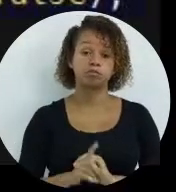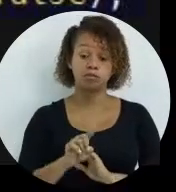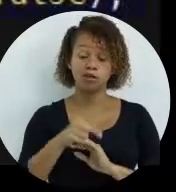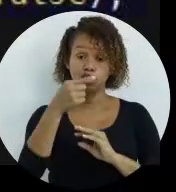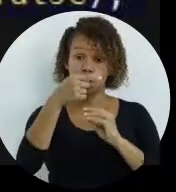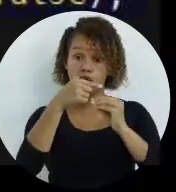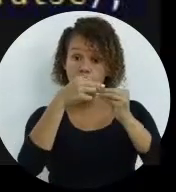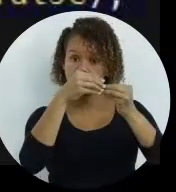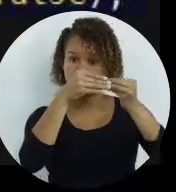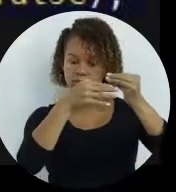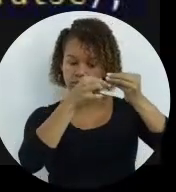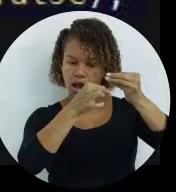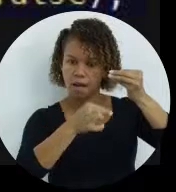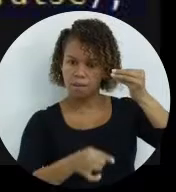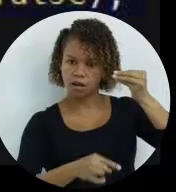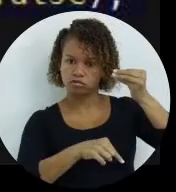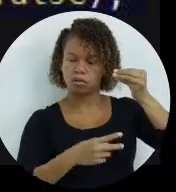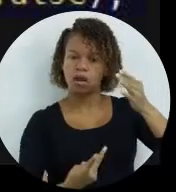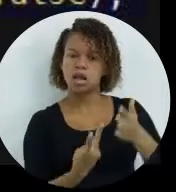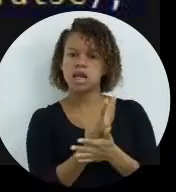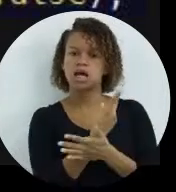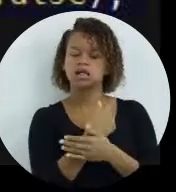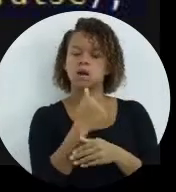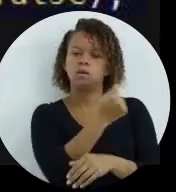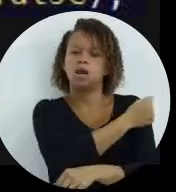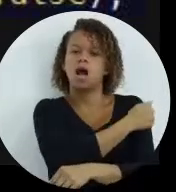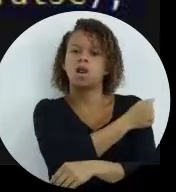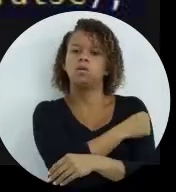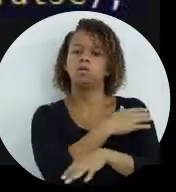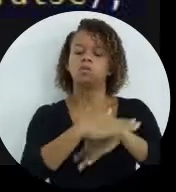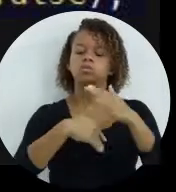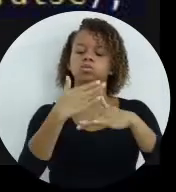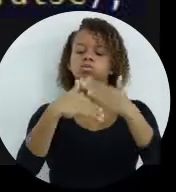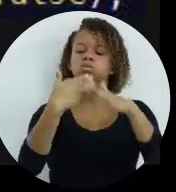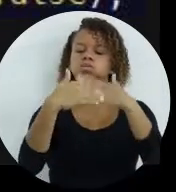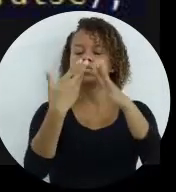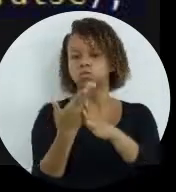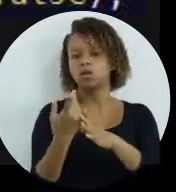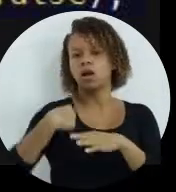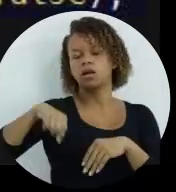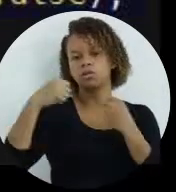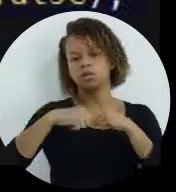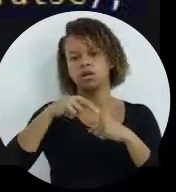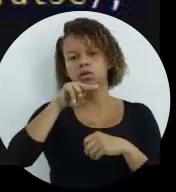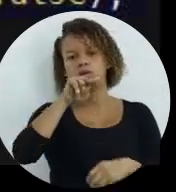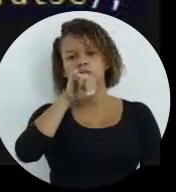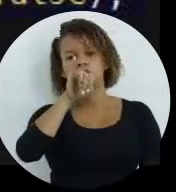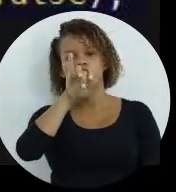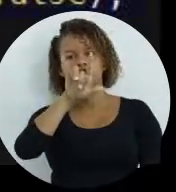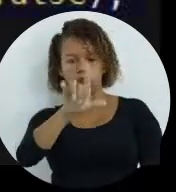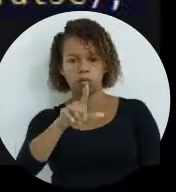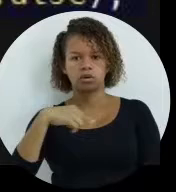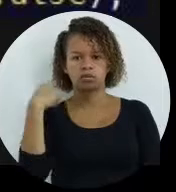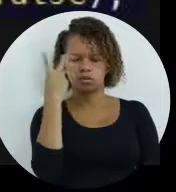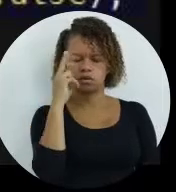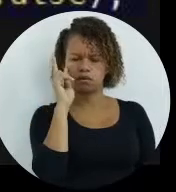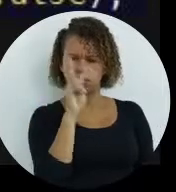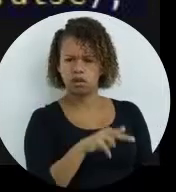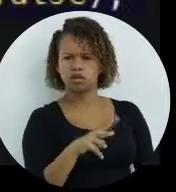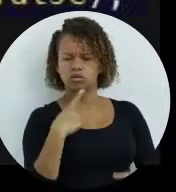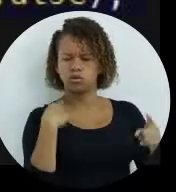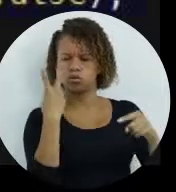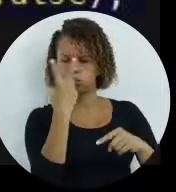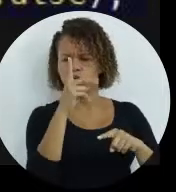logo abaixo a gente tem a criação de aluno com um construtor e aí a gente precisa do new. Então você vê que a gente tem